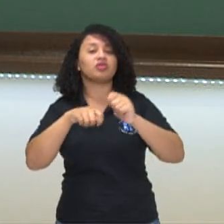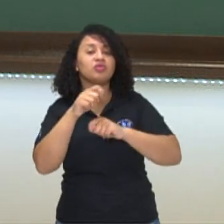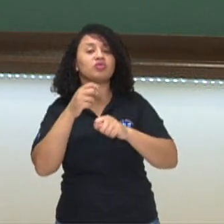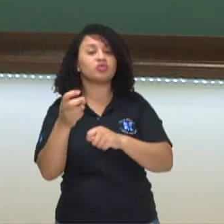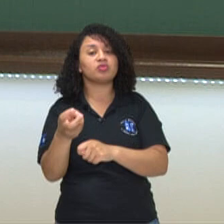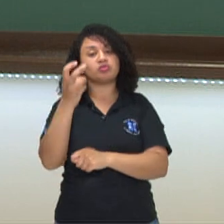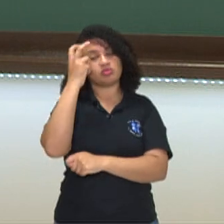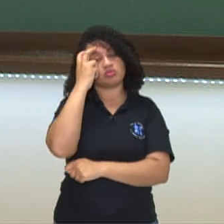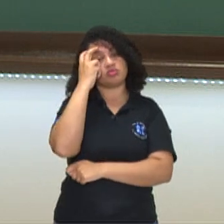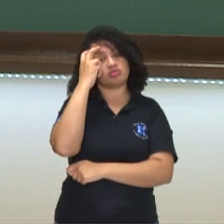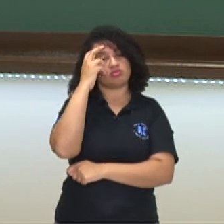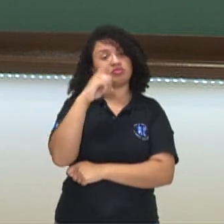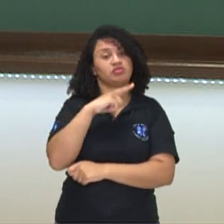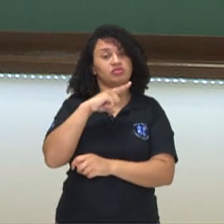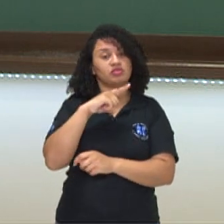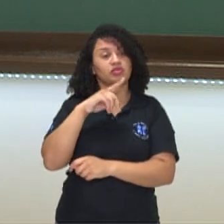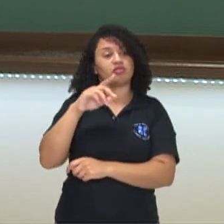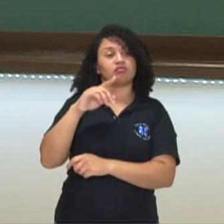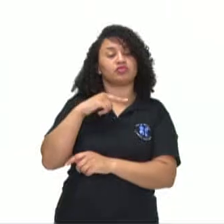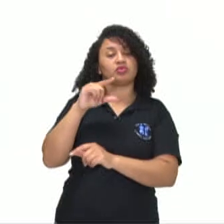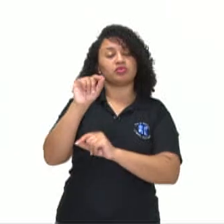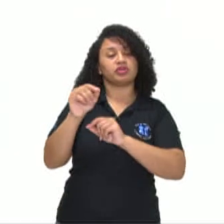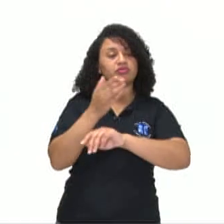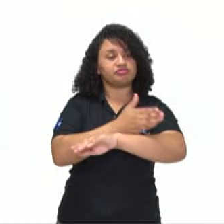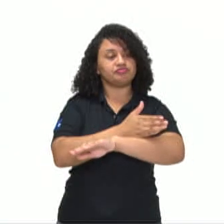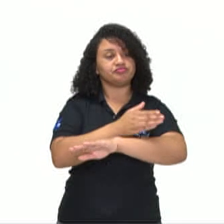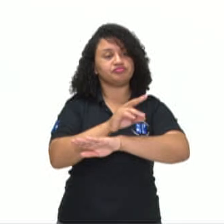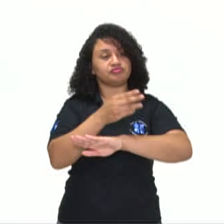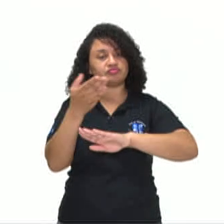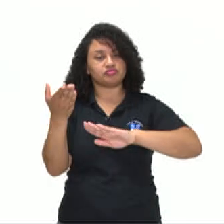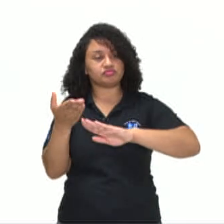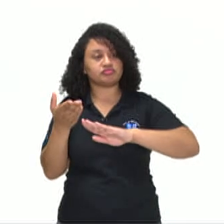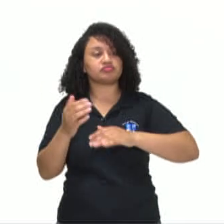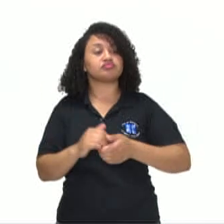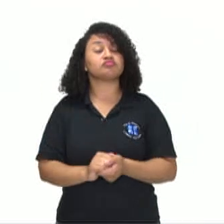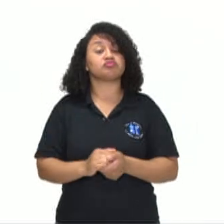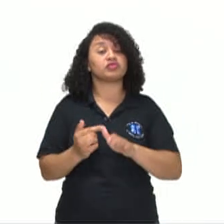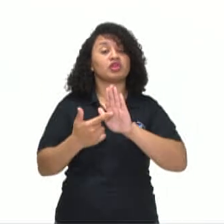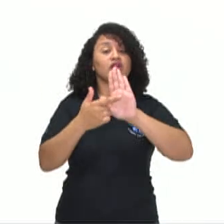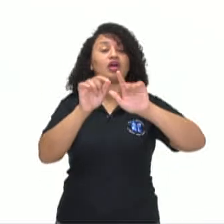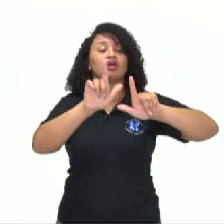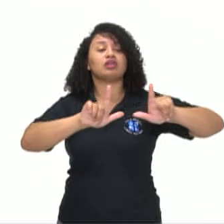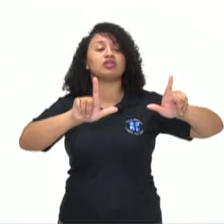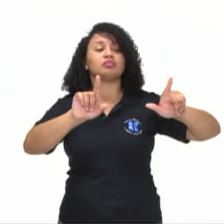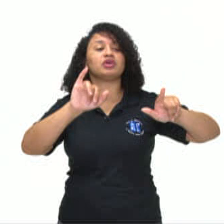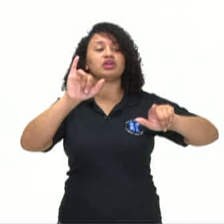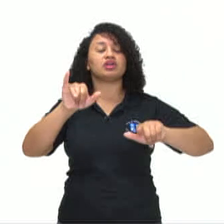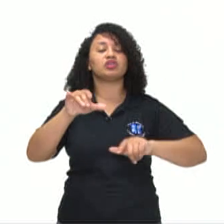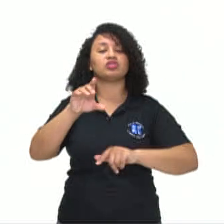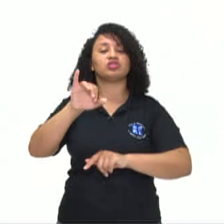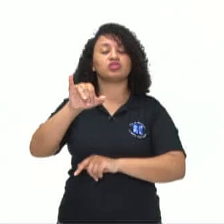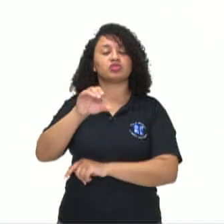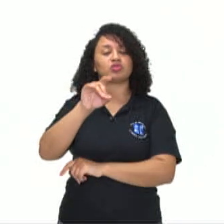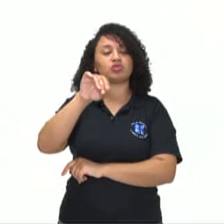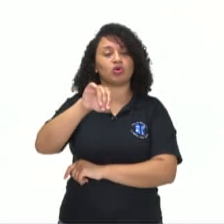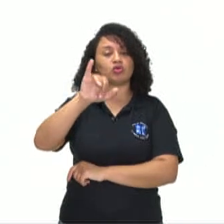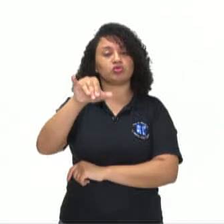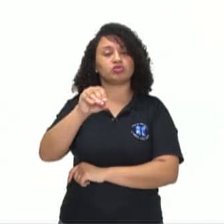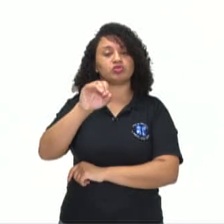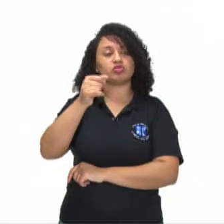Idade Moderna. E aqui trago para vocês, né, Dom João V, monarca de Portugal no início do século